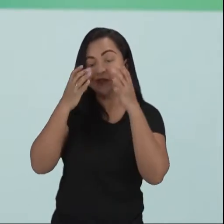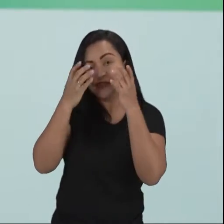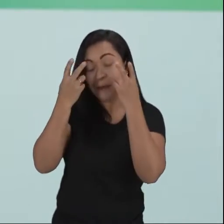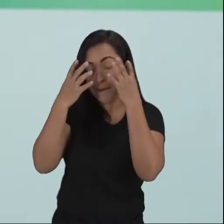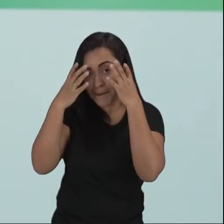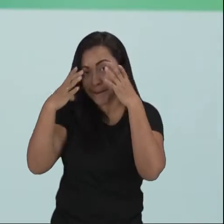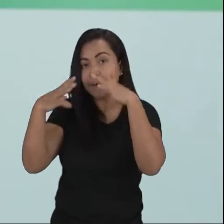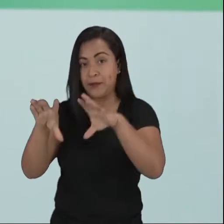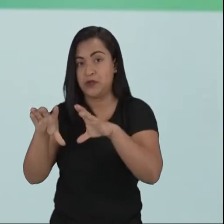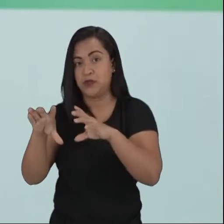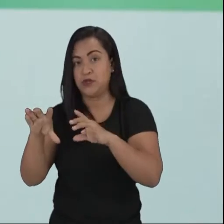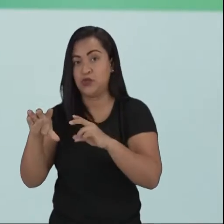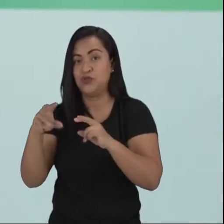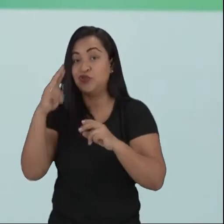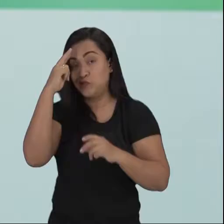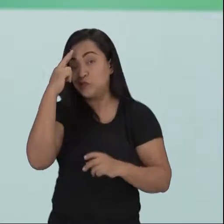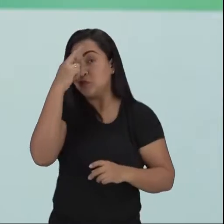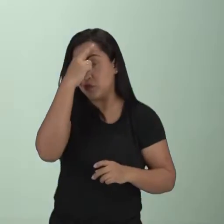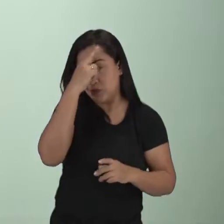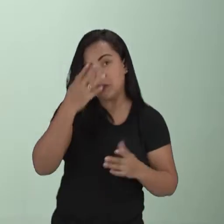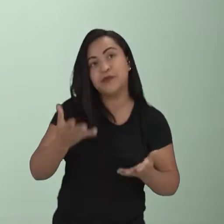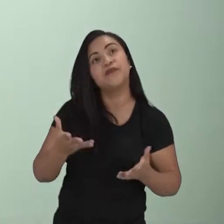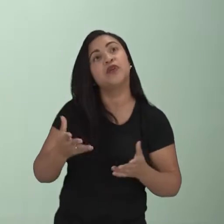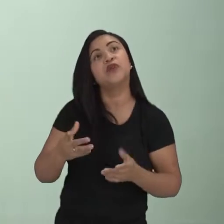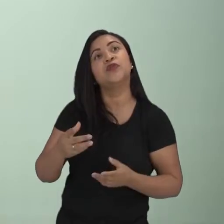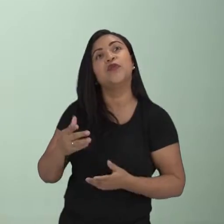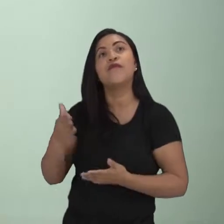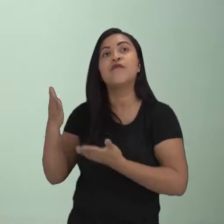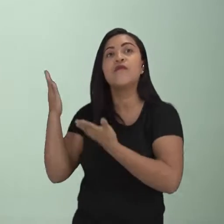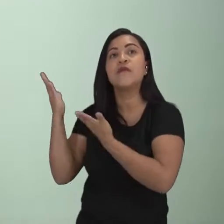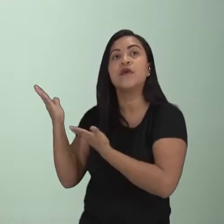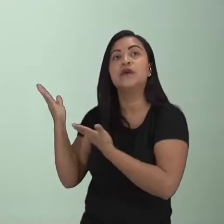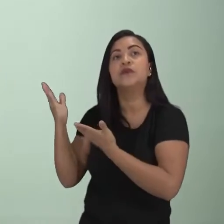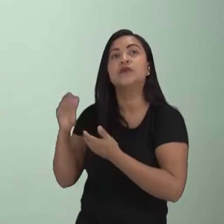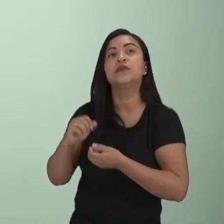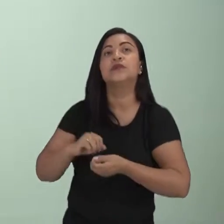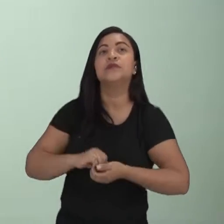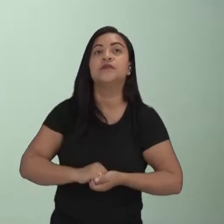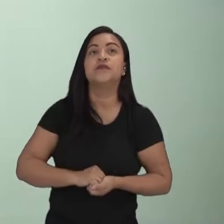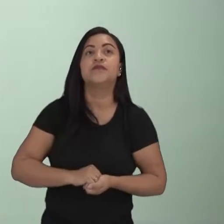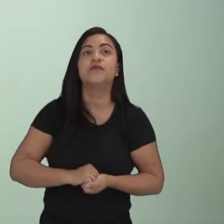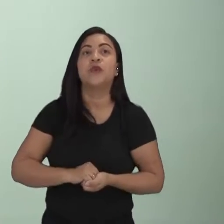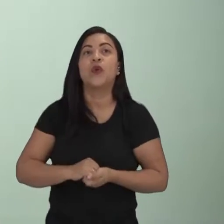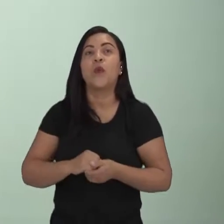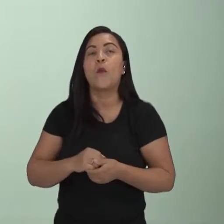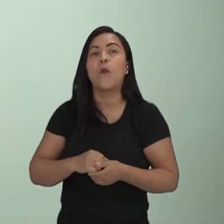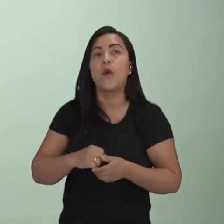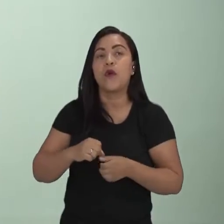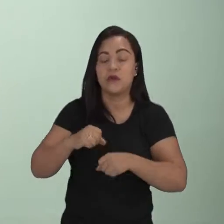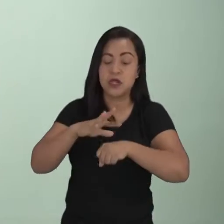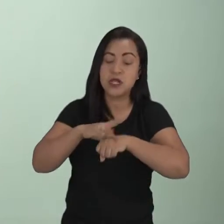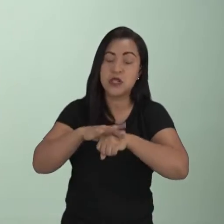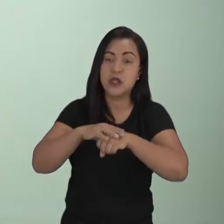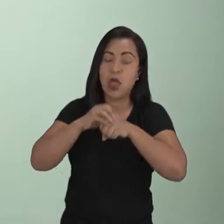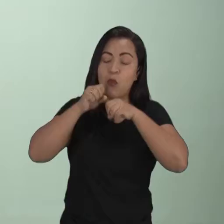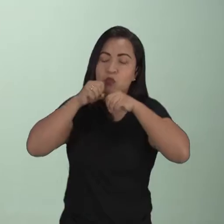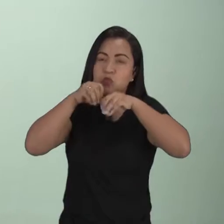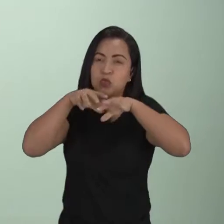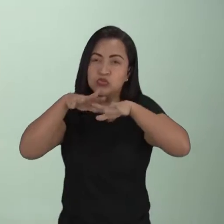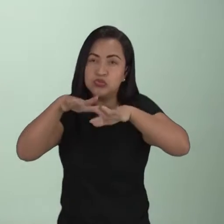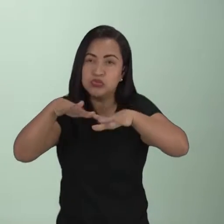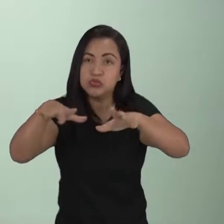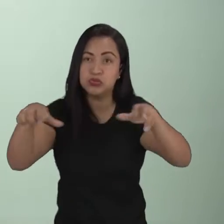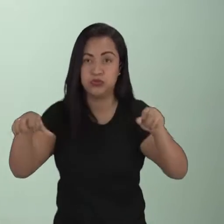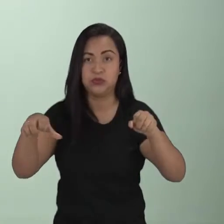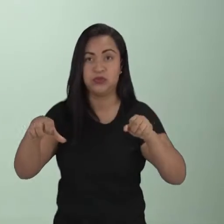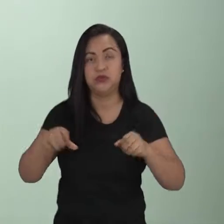históricos, literalmente. Já vou abrindo aí o nosso material com uma das epidemias da história aí relacionada a